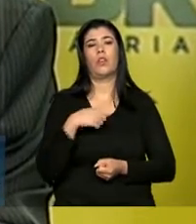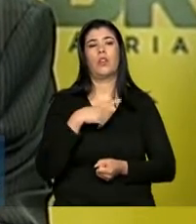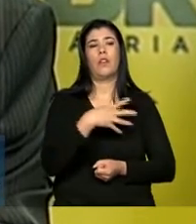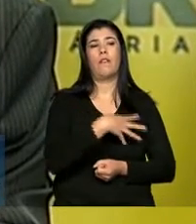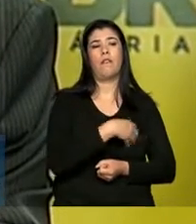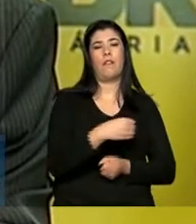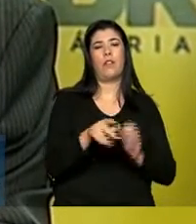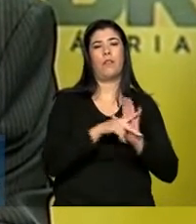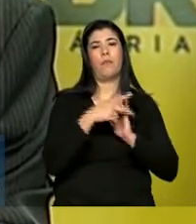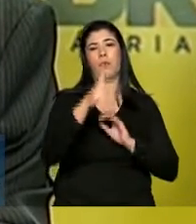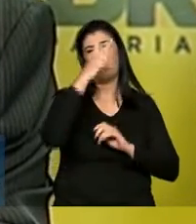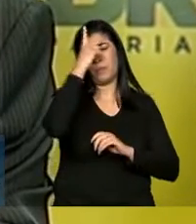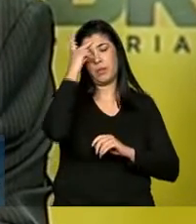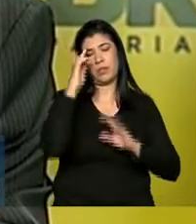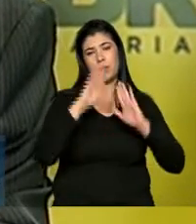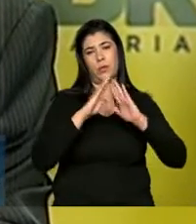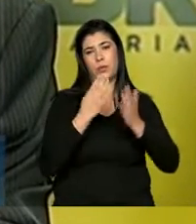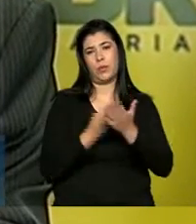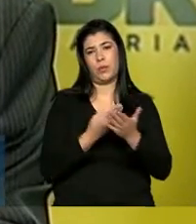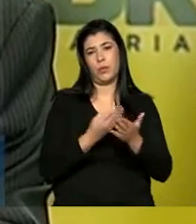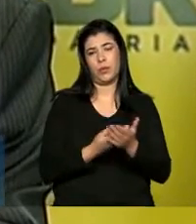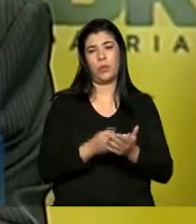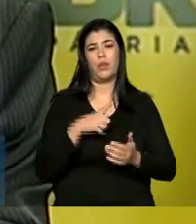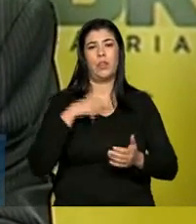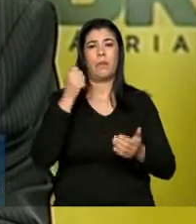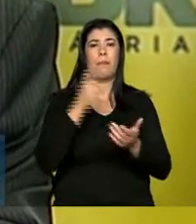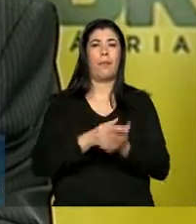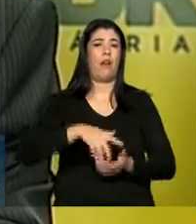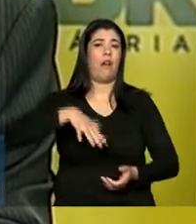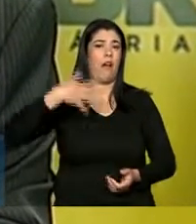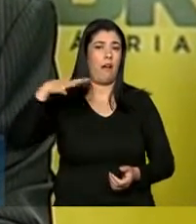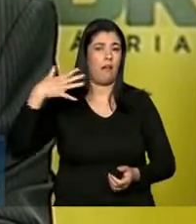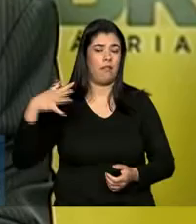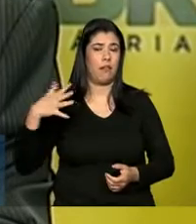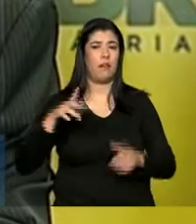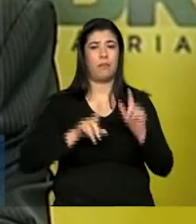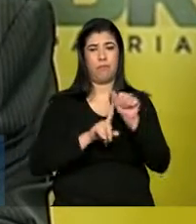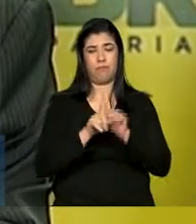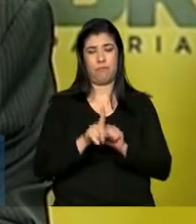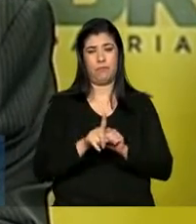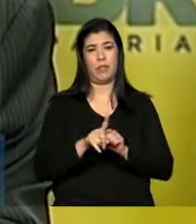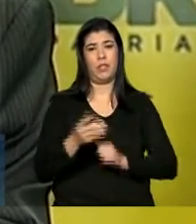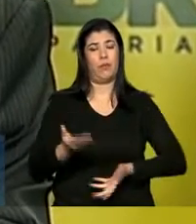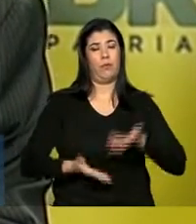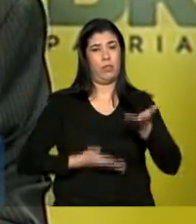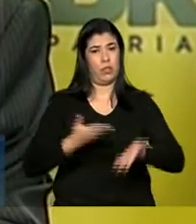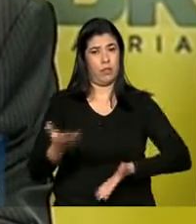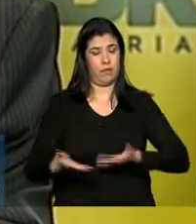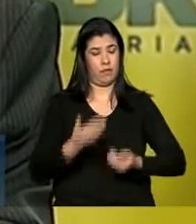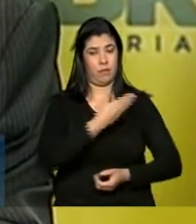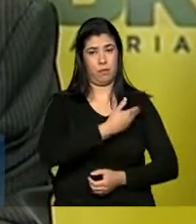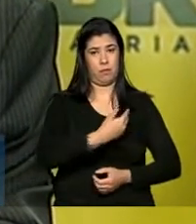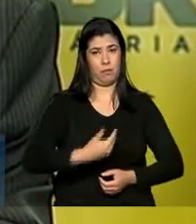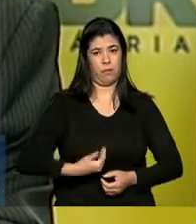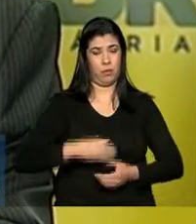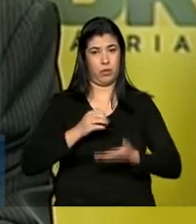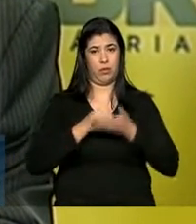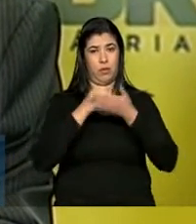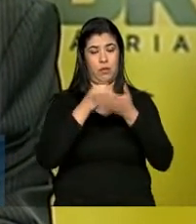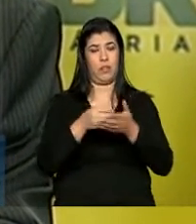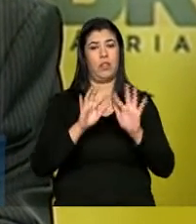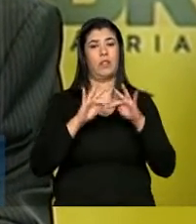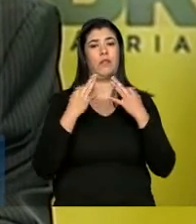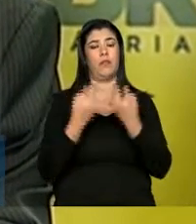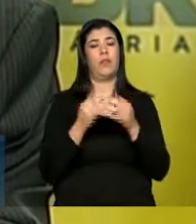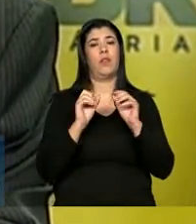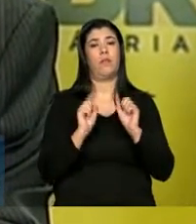alguém na escola, etc. São escolas, às vezes, mais caras. Então, o serviço público que queremos dar no sentido de que a família